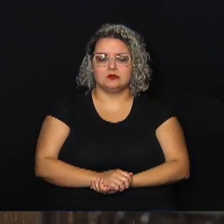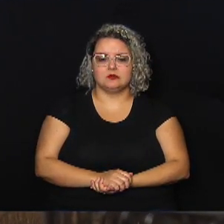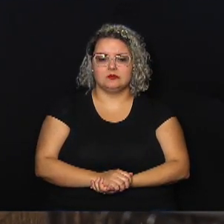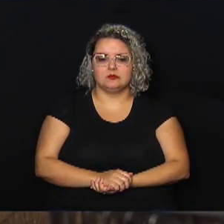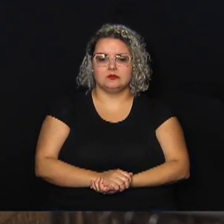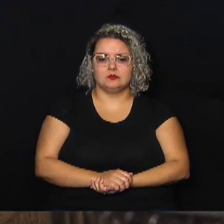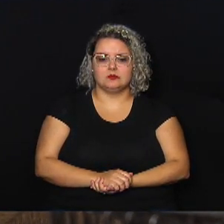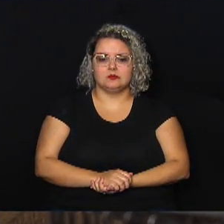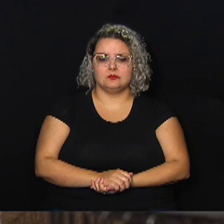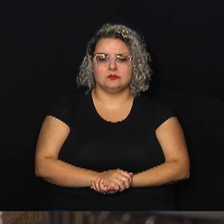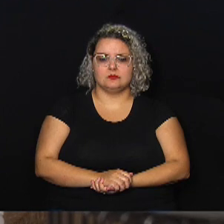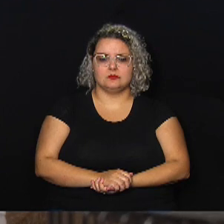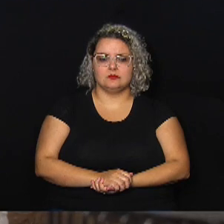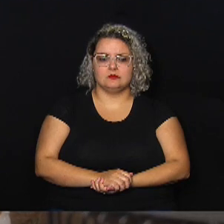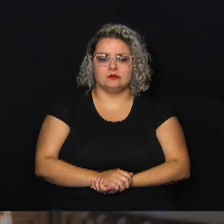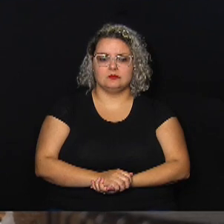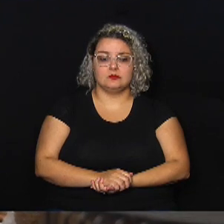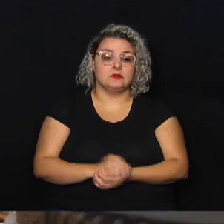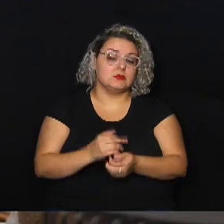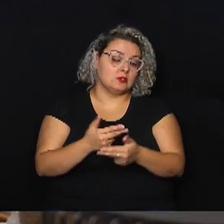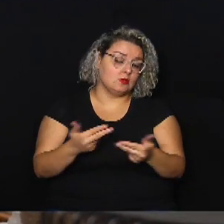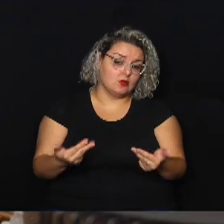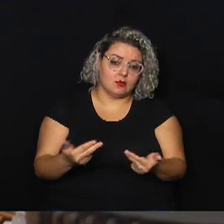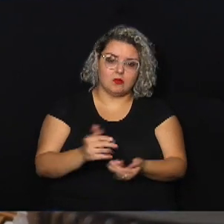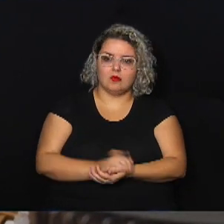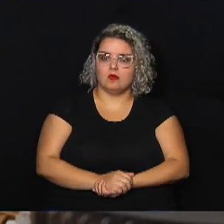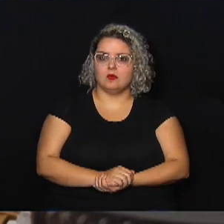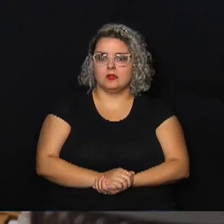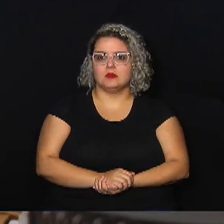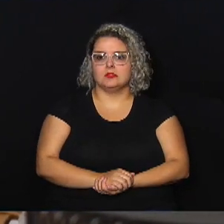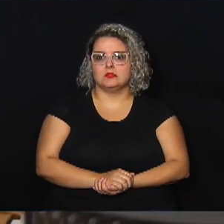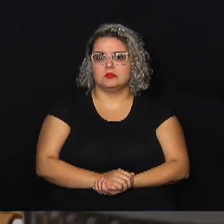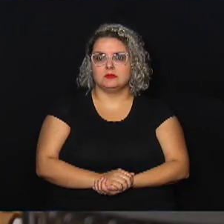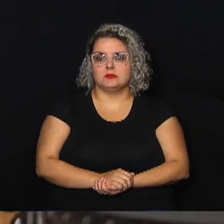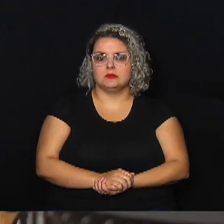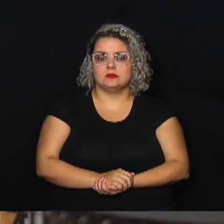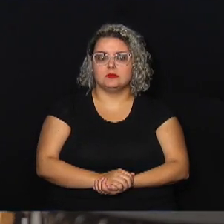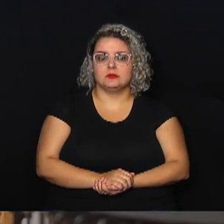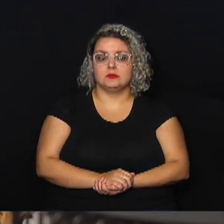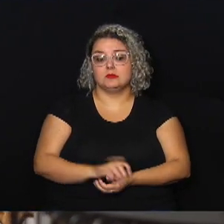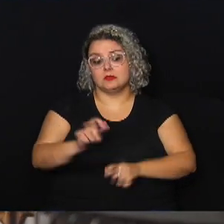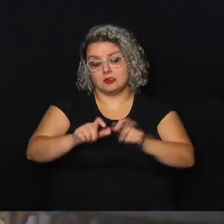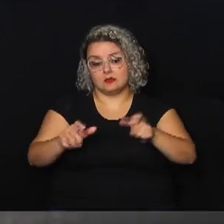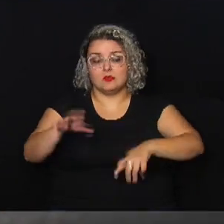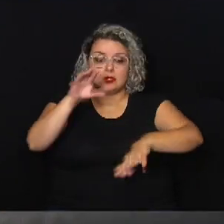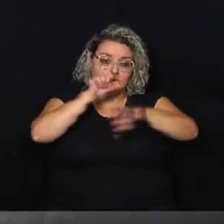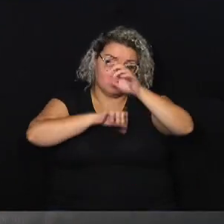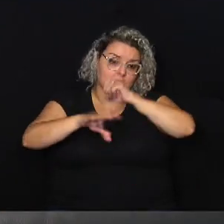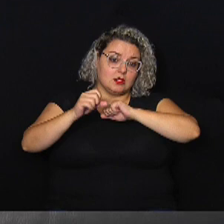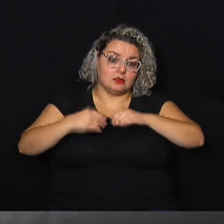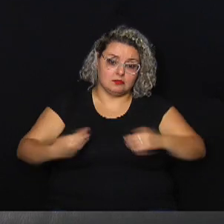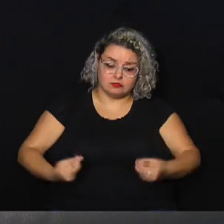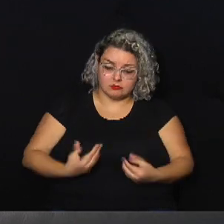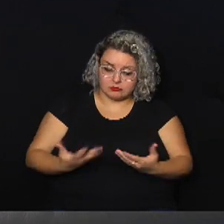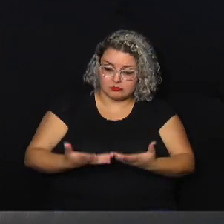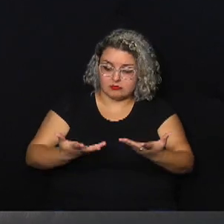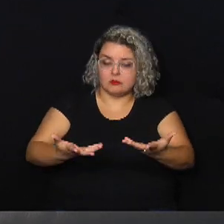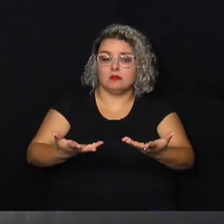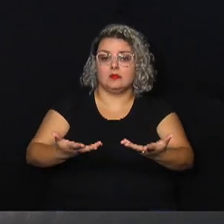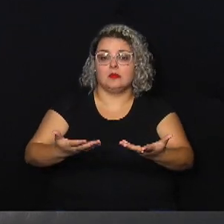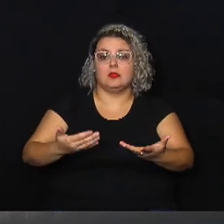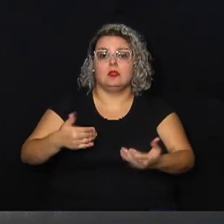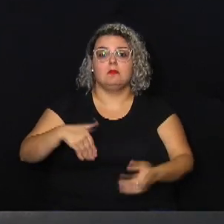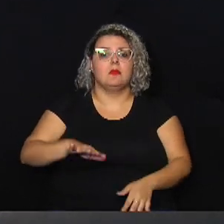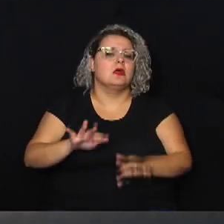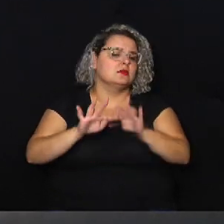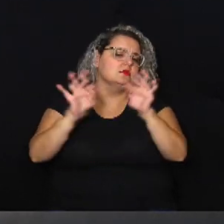geral. São coisas que não custam. E a pessoa aprender a dedicar a sua vida a isso traz muito mais felicidade. Isso é